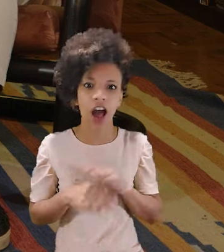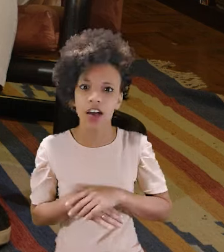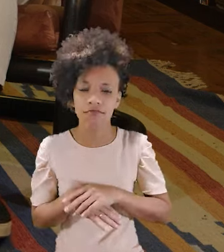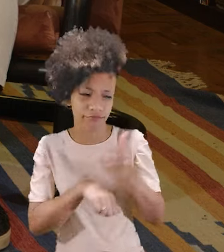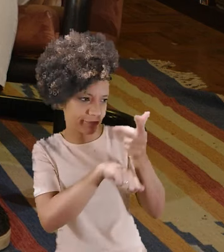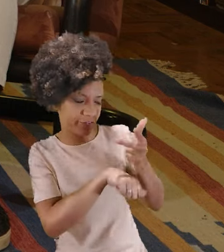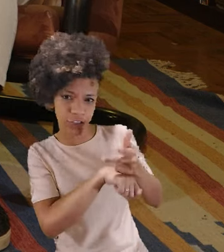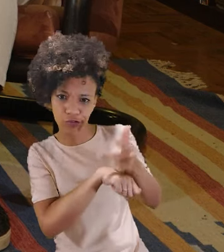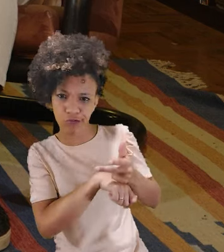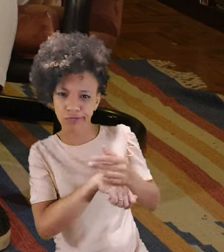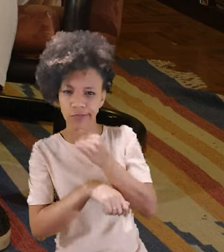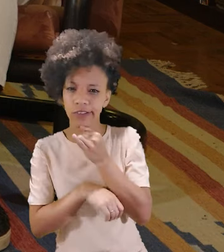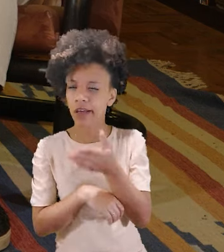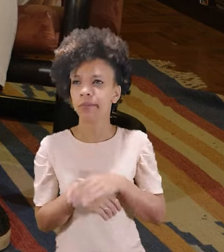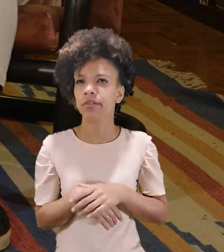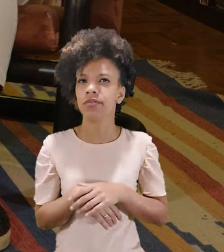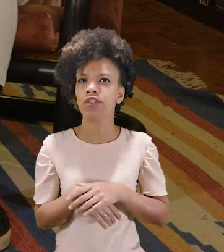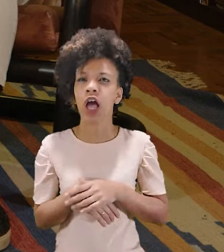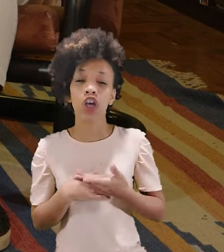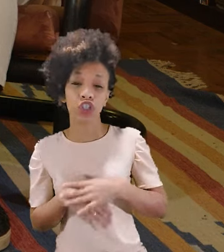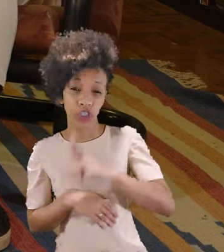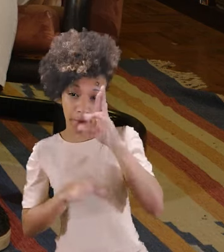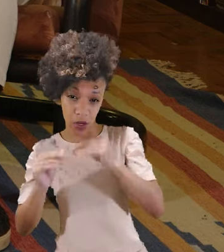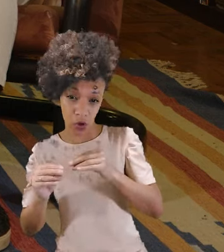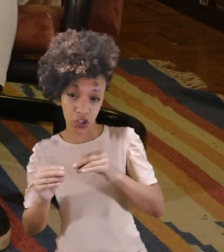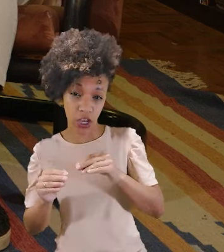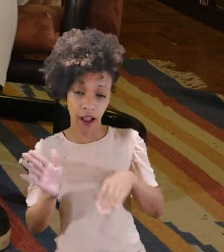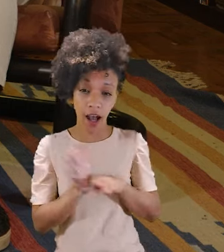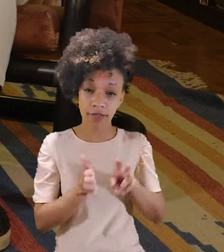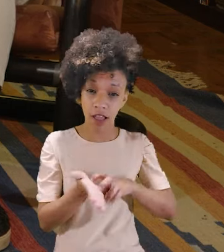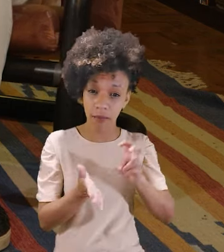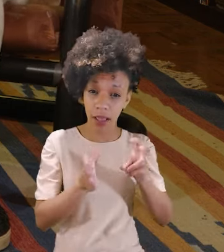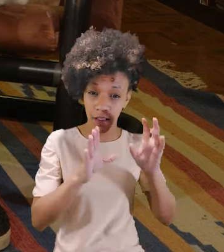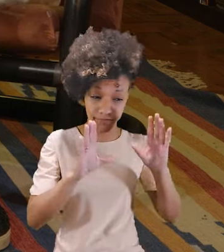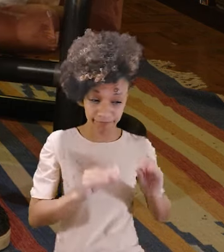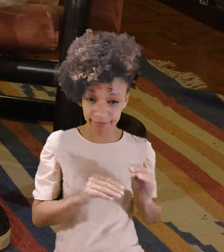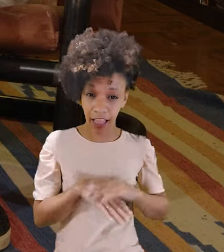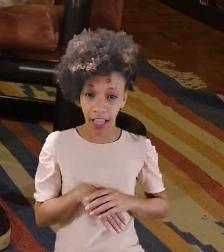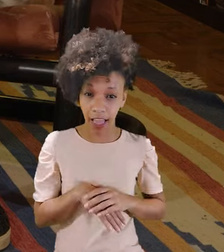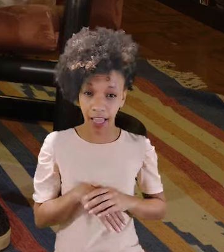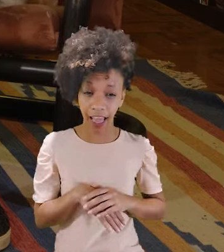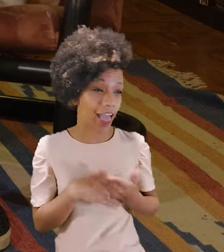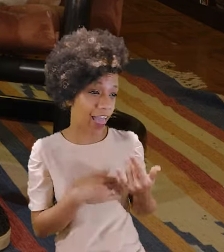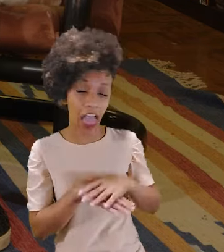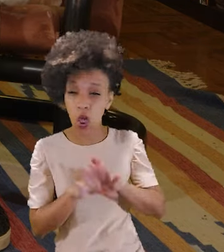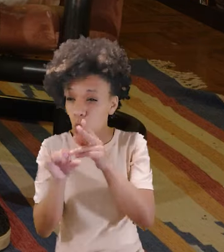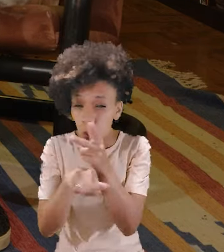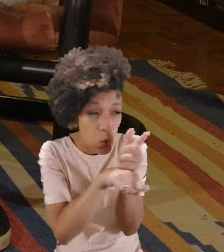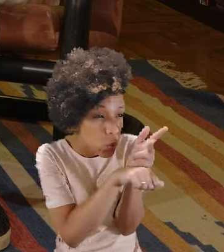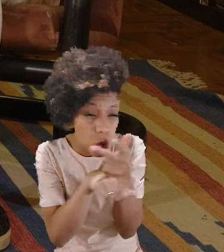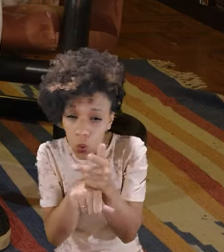Adrenalina tem vídeos dele assim é de meia-noite às duas da manhã mostrando tudo escuro ele fica frango tudo escuro